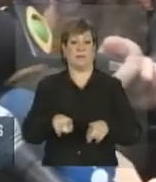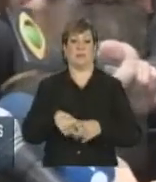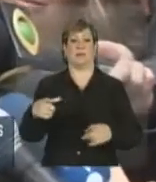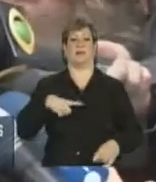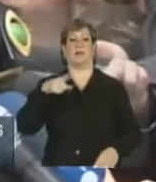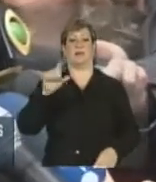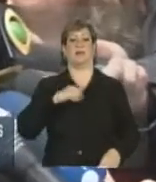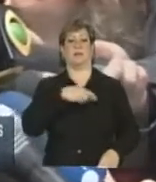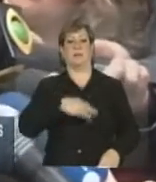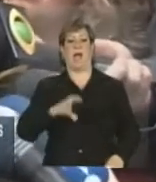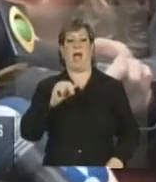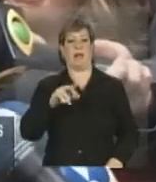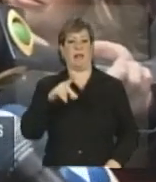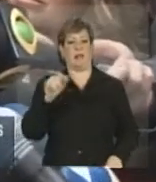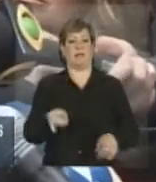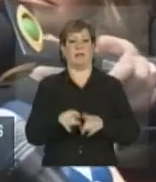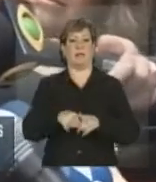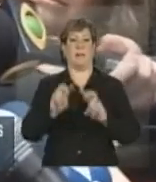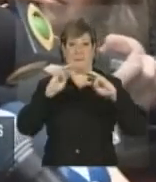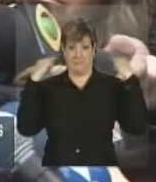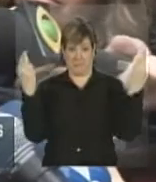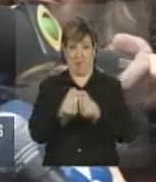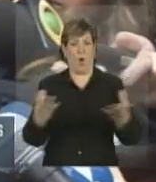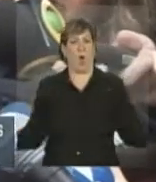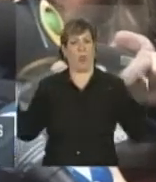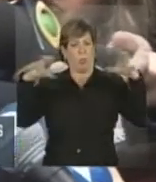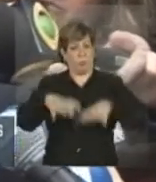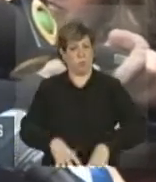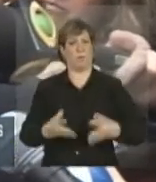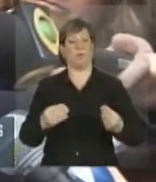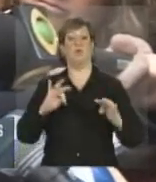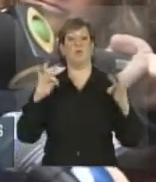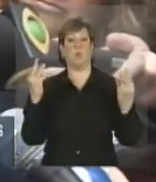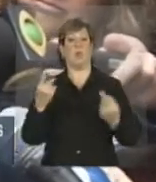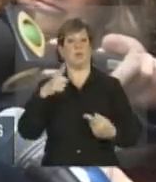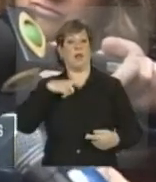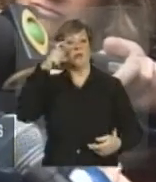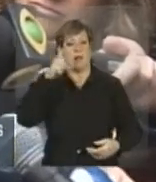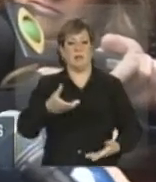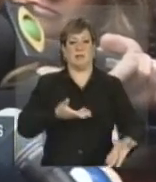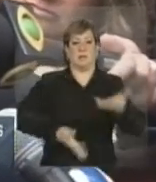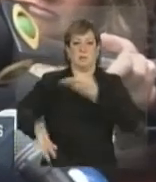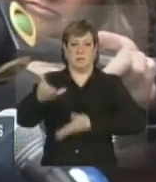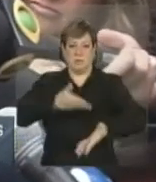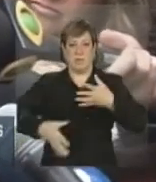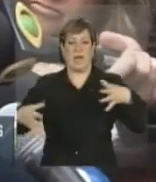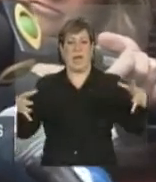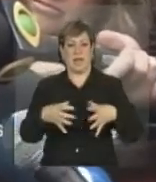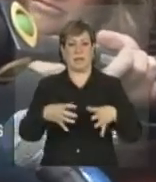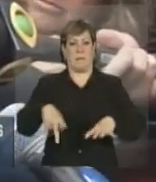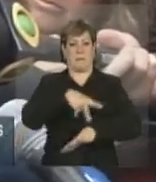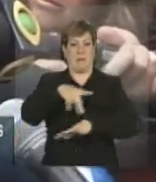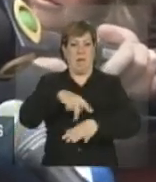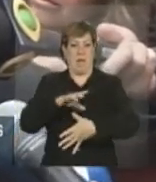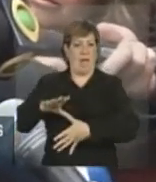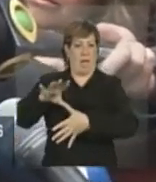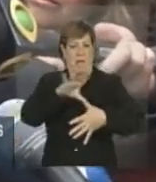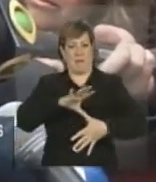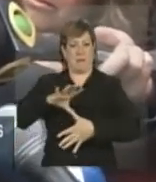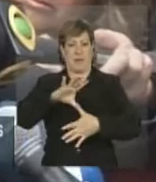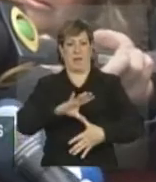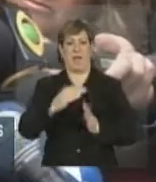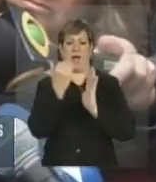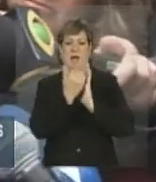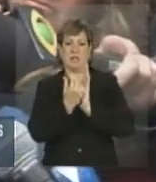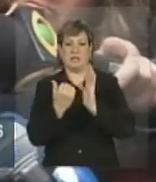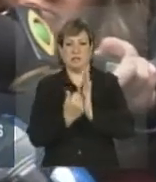Calderón, do México. Isso é uma demonstração de interesse na interlocução entre os países das Américas em torno de uma agenda que